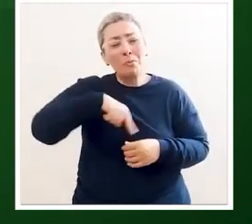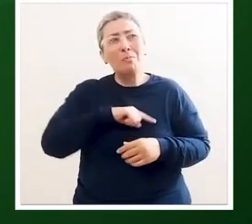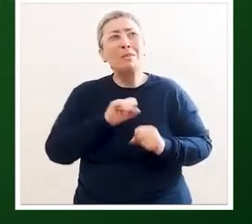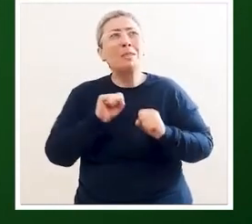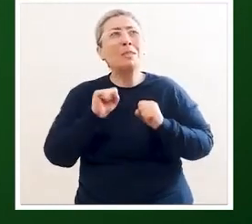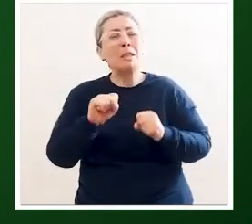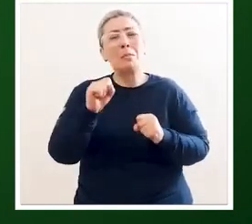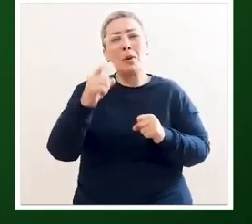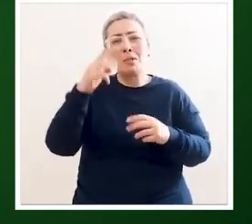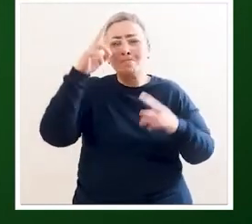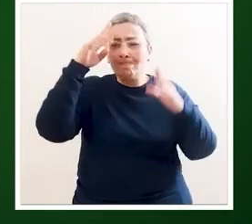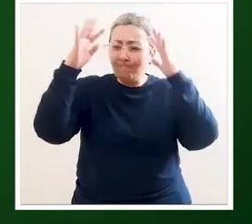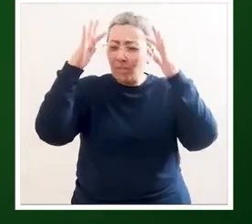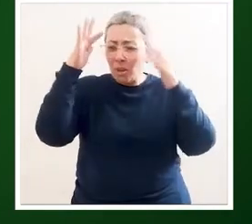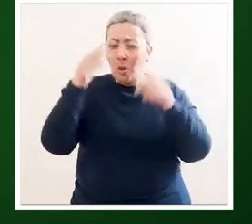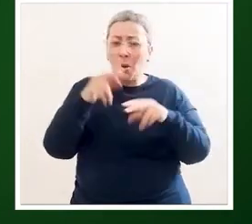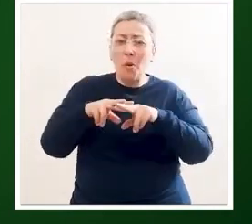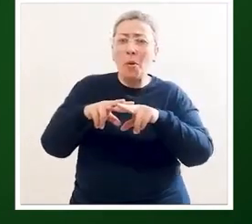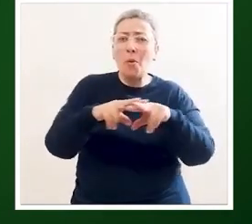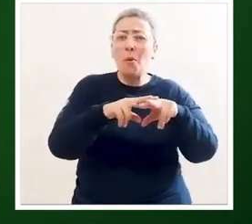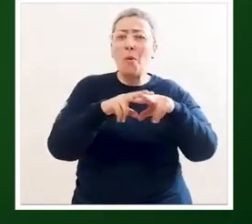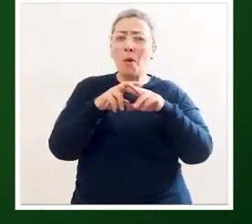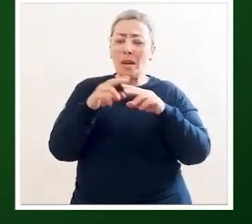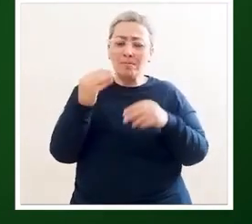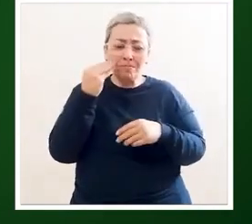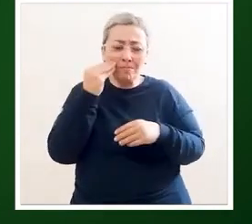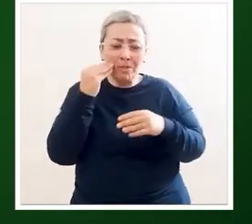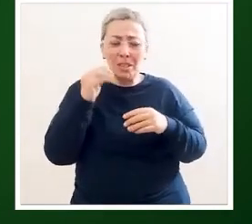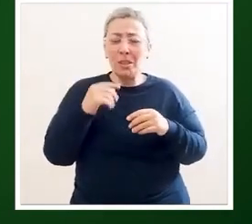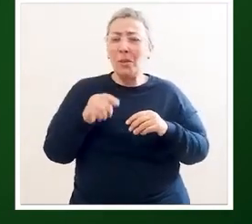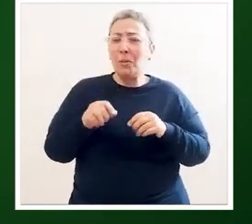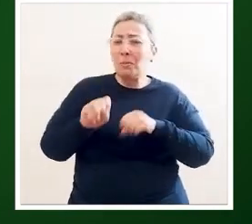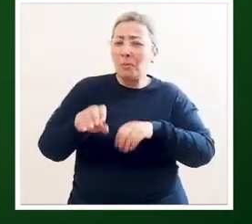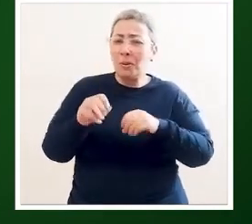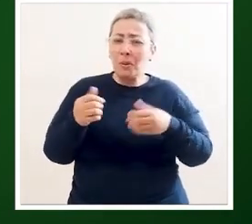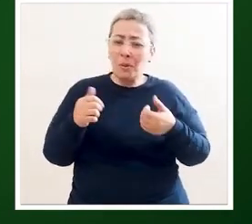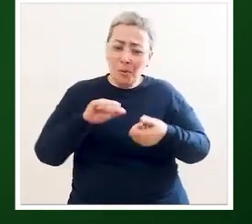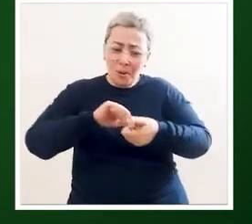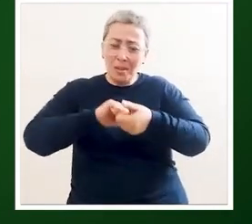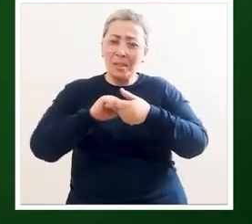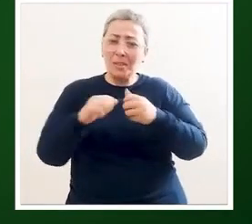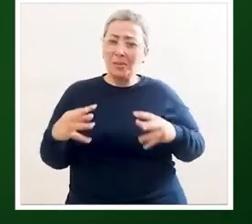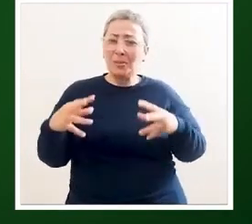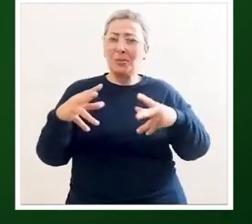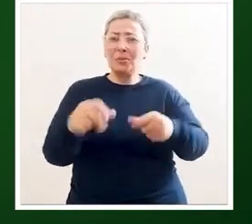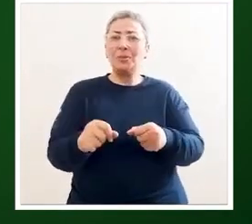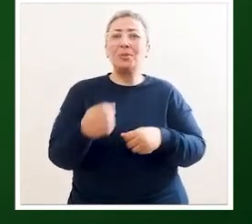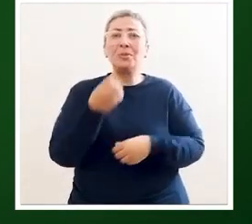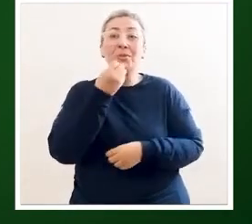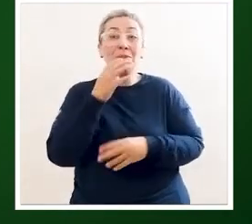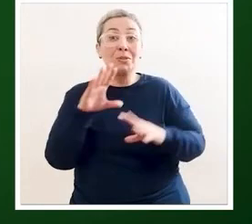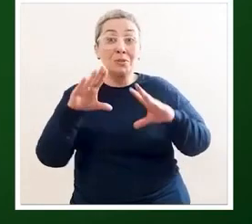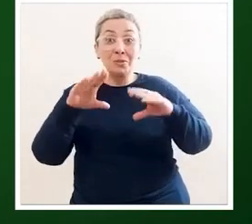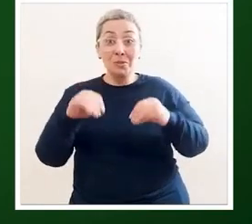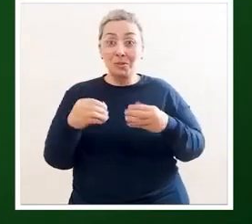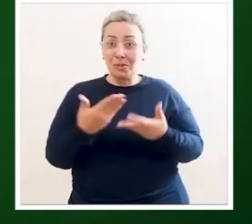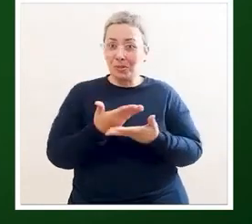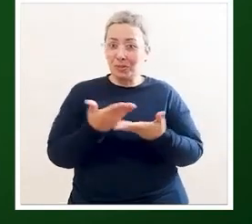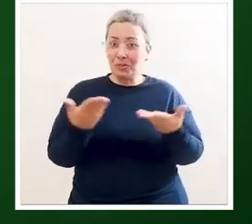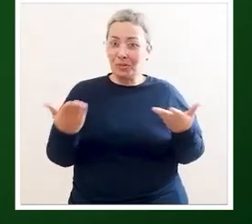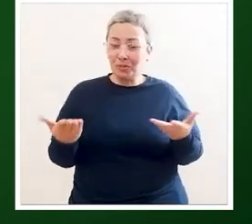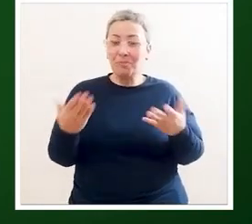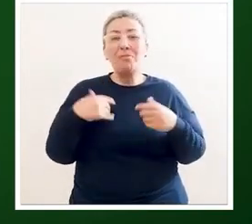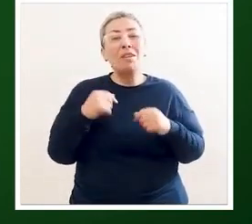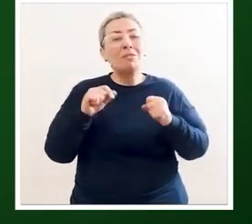para que nós pudéssemos repensar as nossas práticas em busca de uma educação de qualidade para todos Boa noite